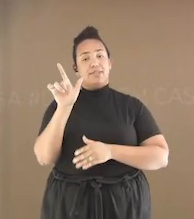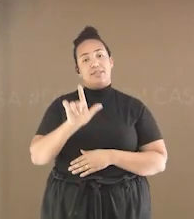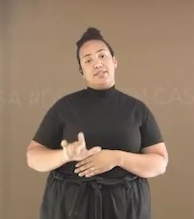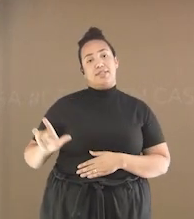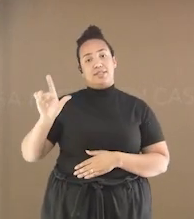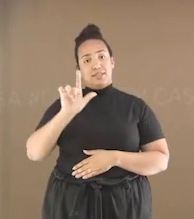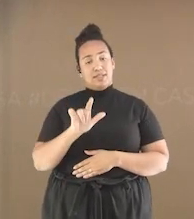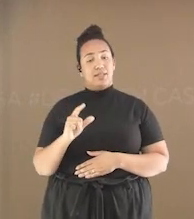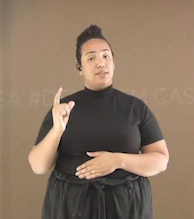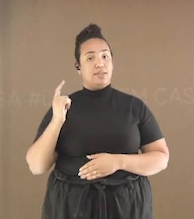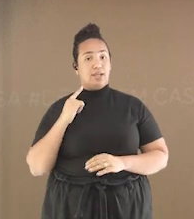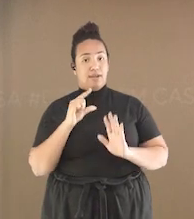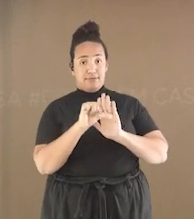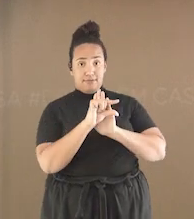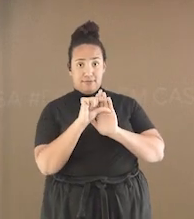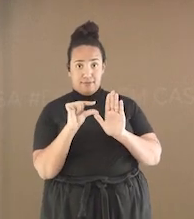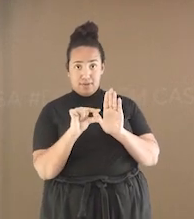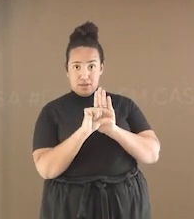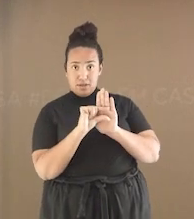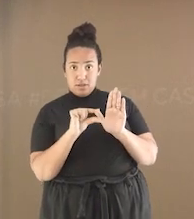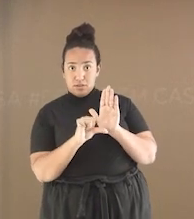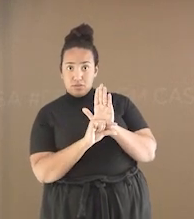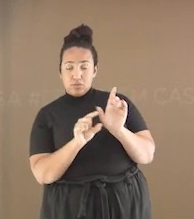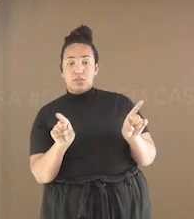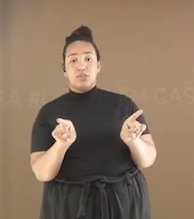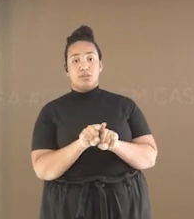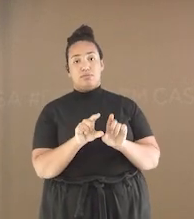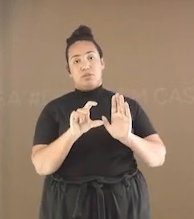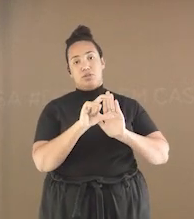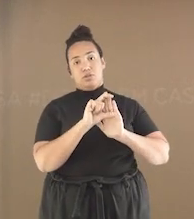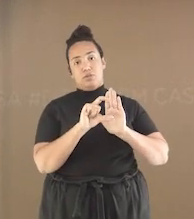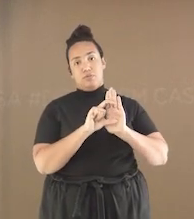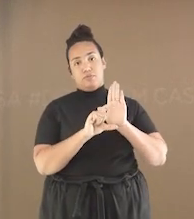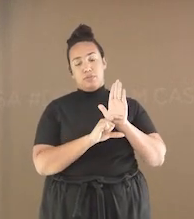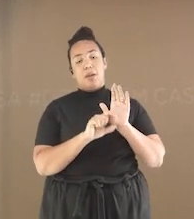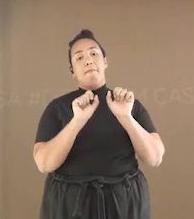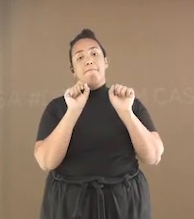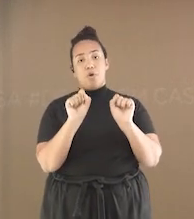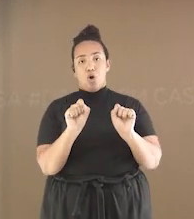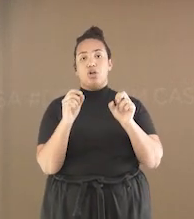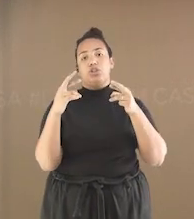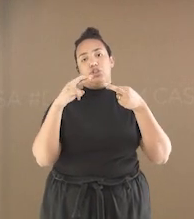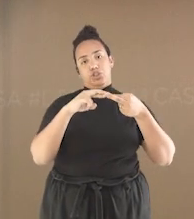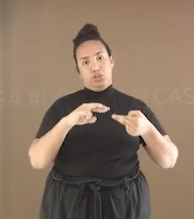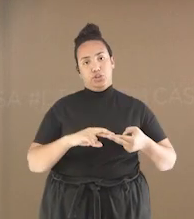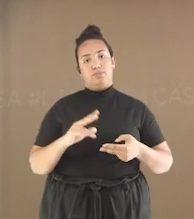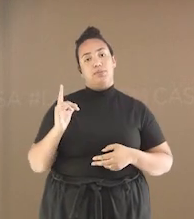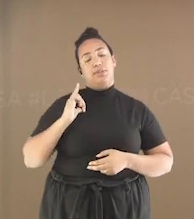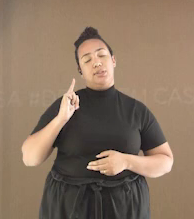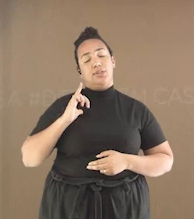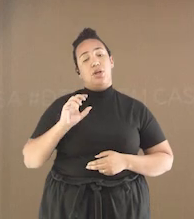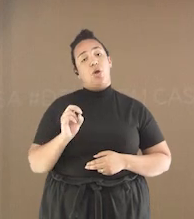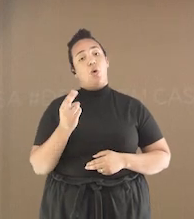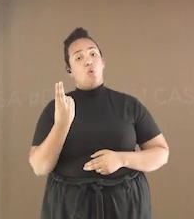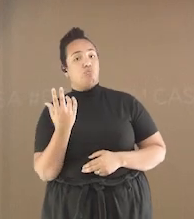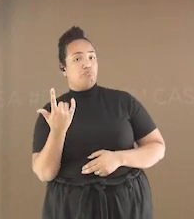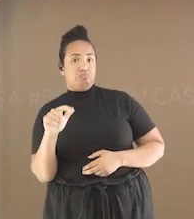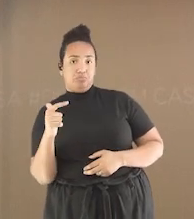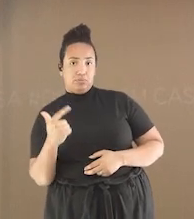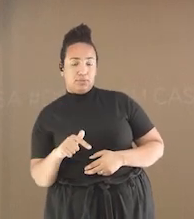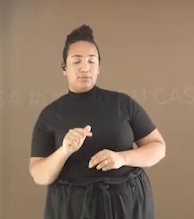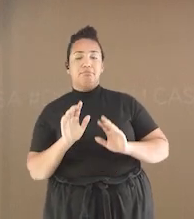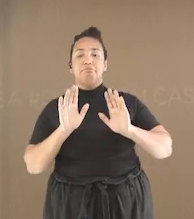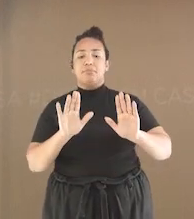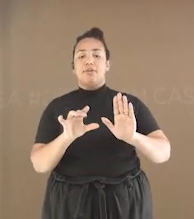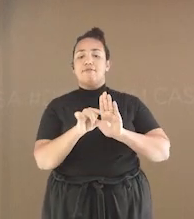escrito em versos e estrofes e podem ter rimas ou não. Mas o que são